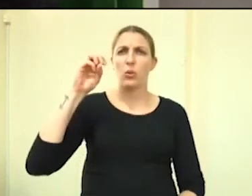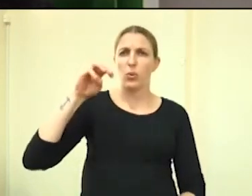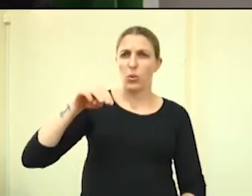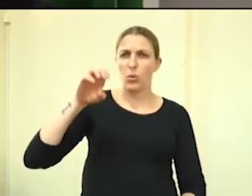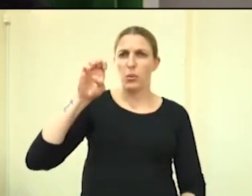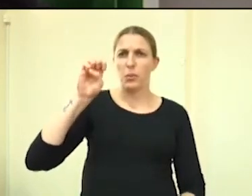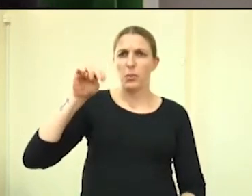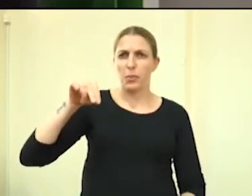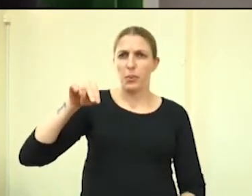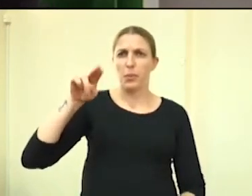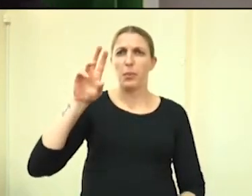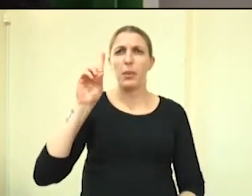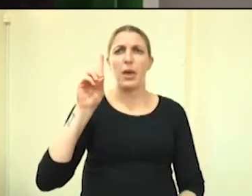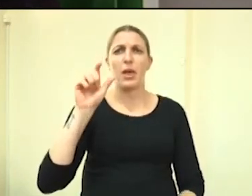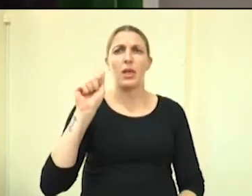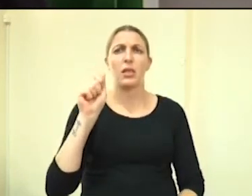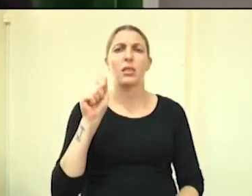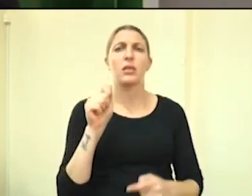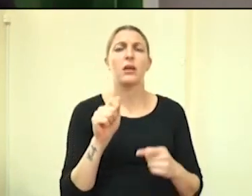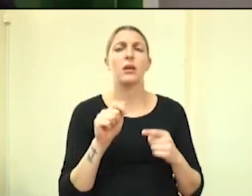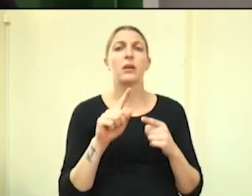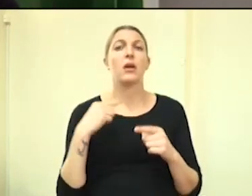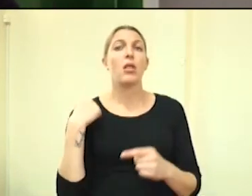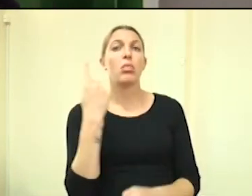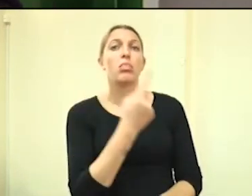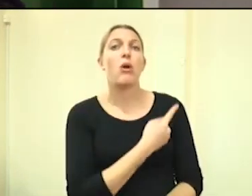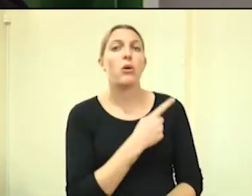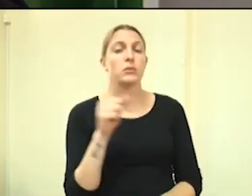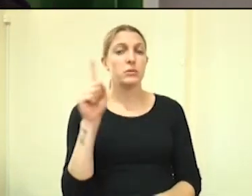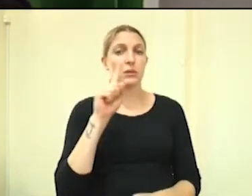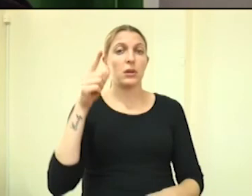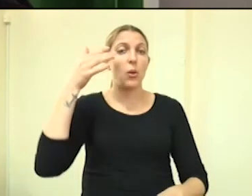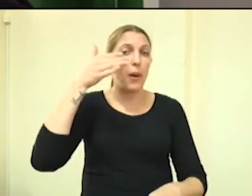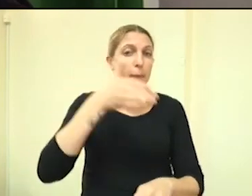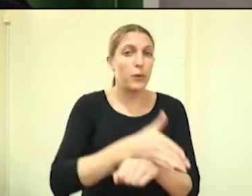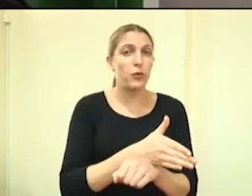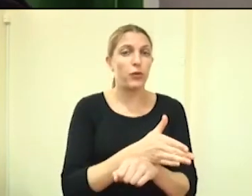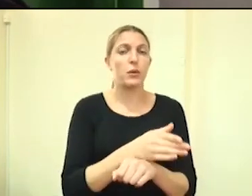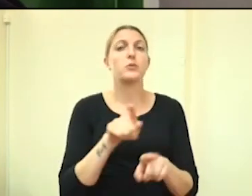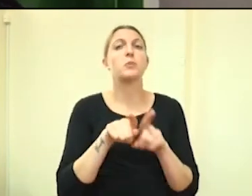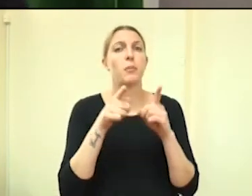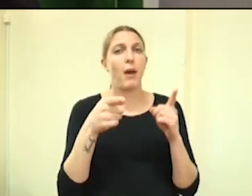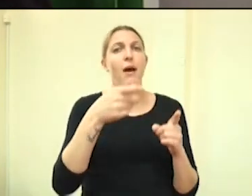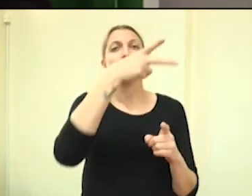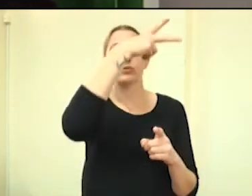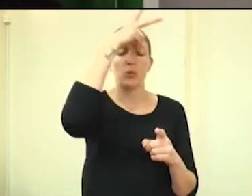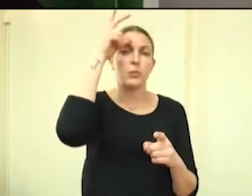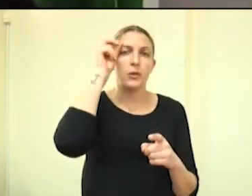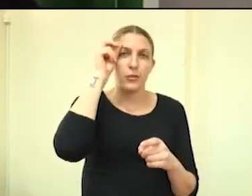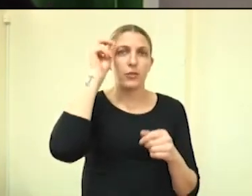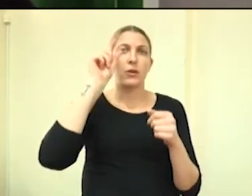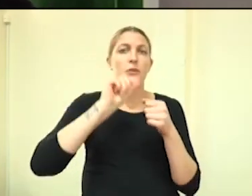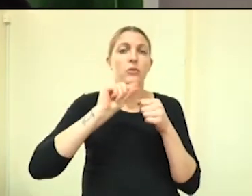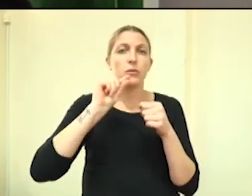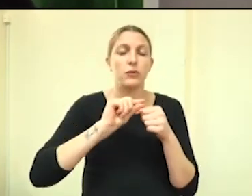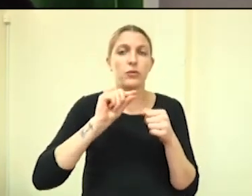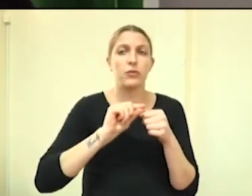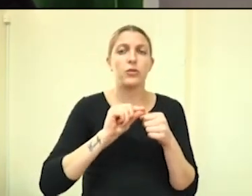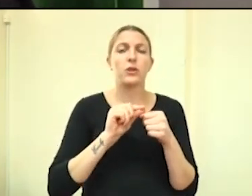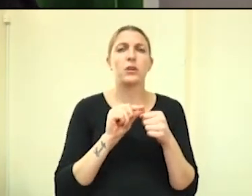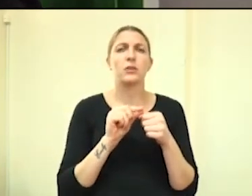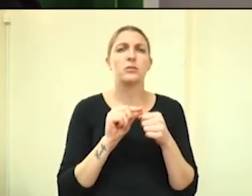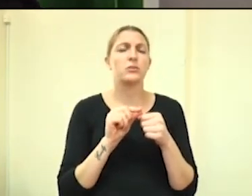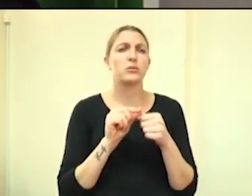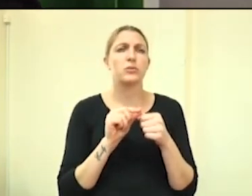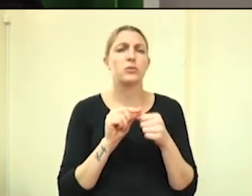a gente não aprovou aqui nessa casa e o governo, pela sua autoritário que ele é, fez como é que se diz, o